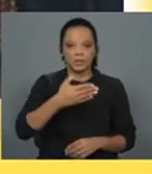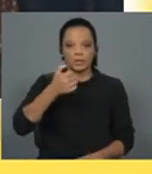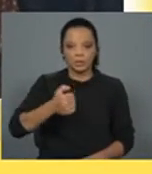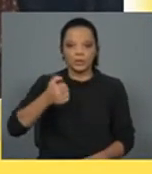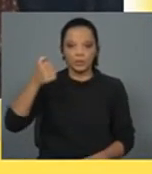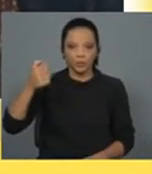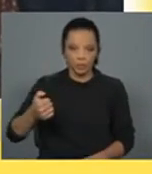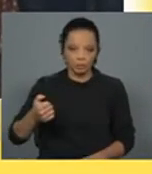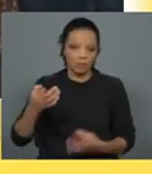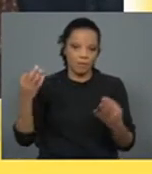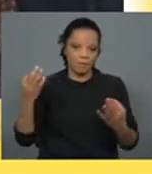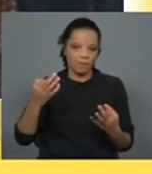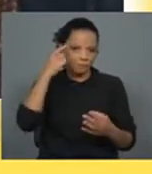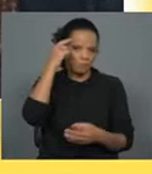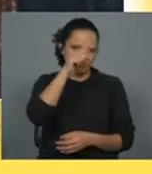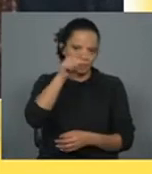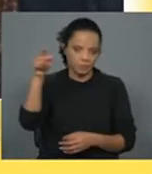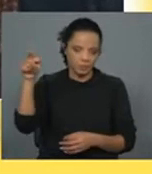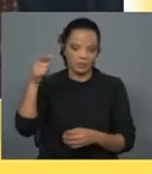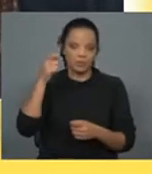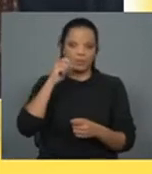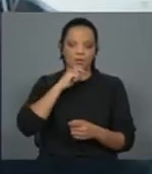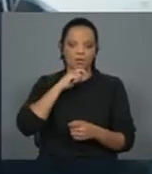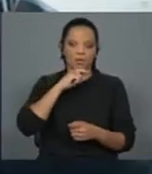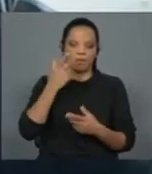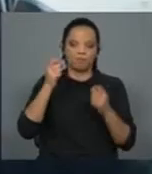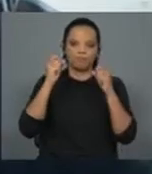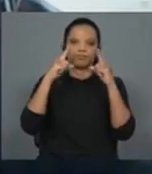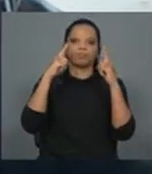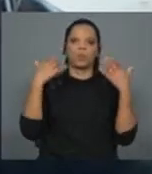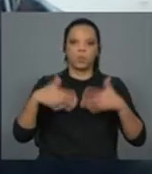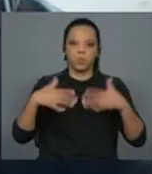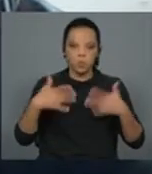1755, razões óbvias, de facto, foi um despertar, e que despertar,